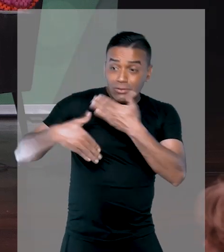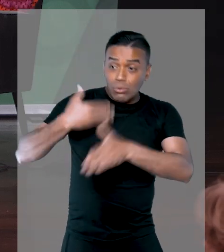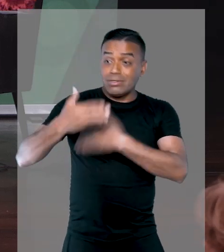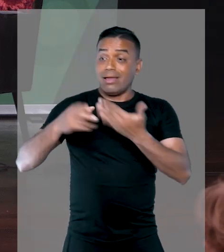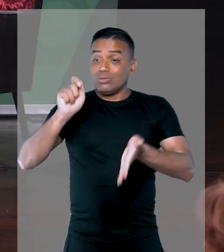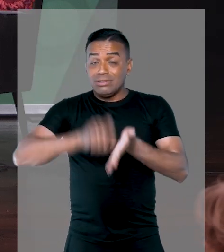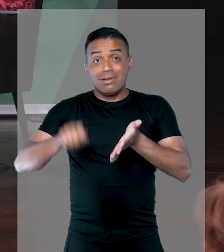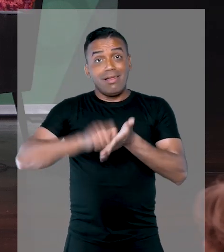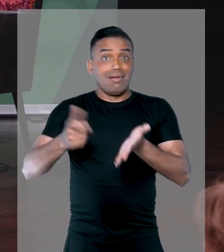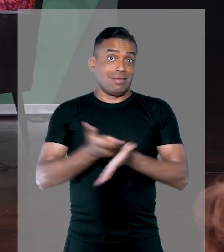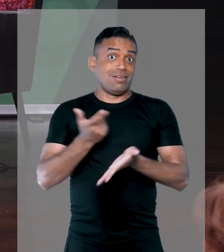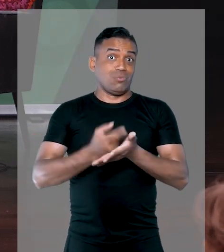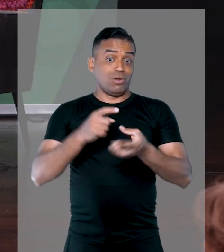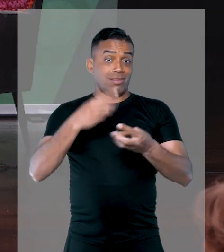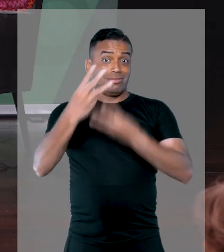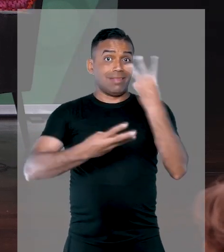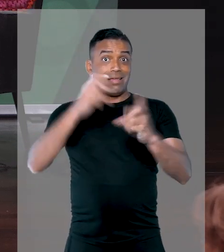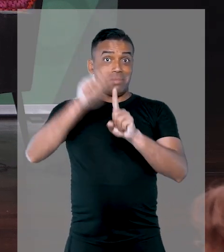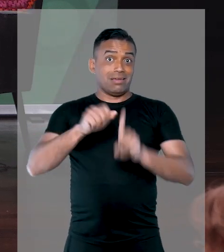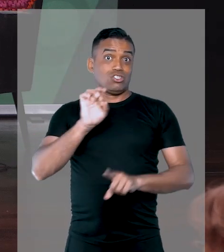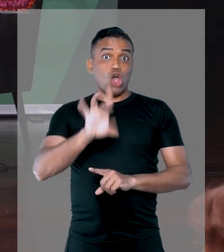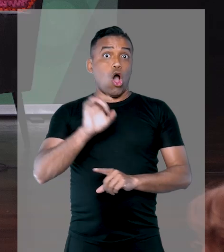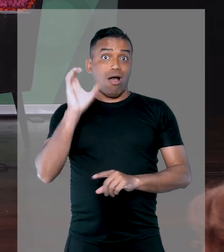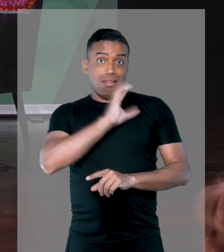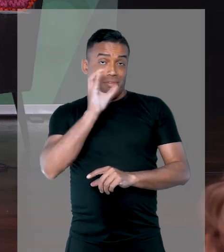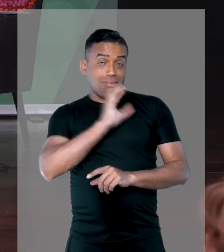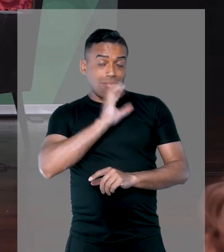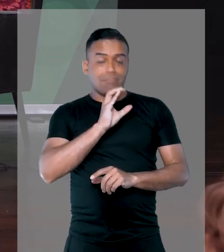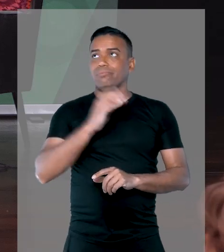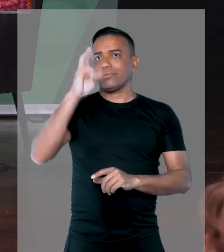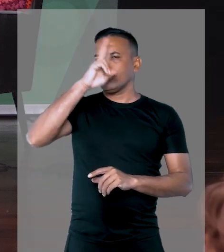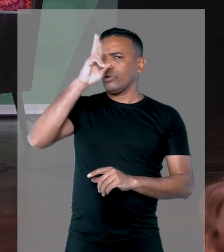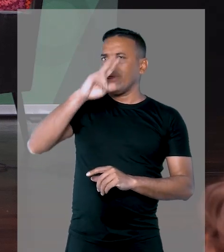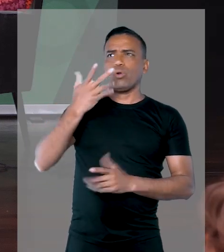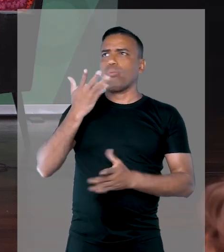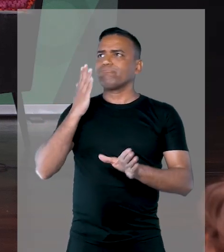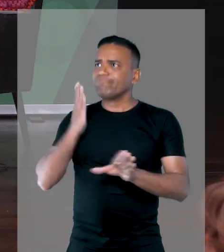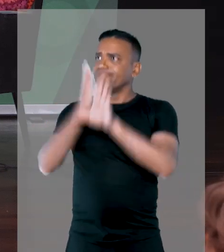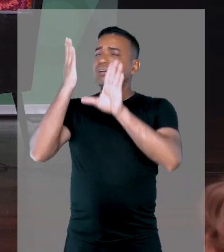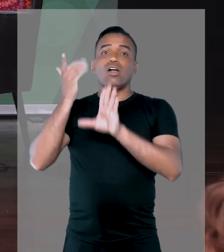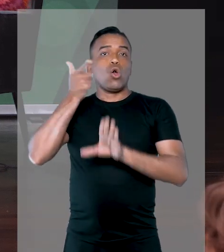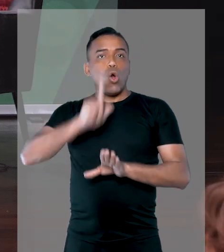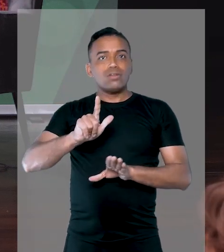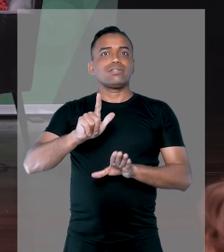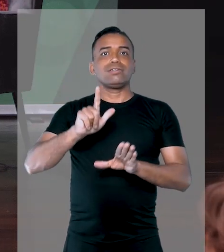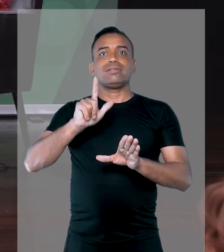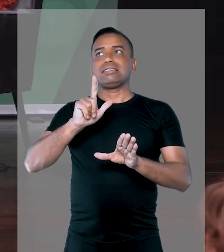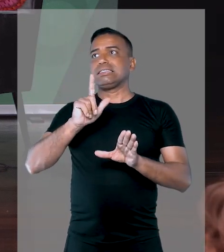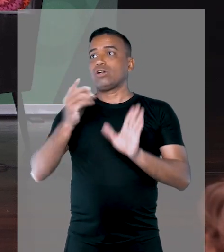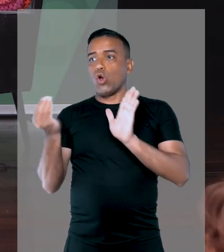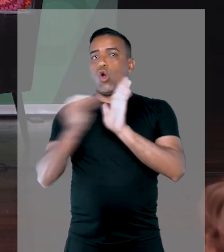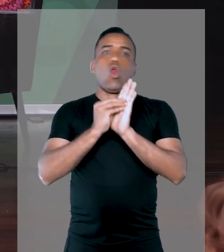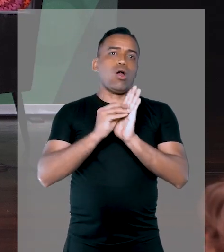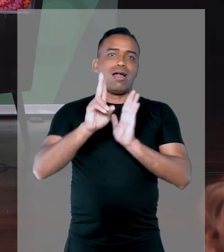livro, que foi muito corrido, eu não me lembro como eu cheguei ao processo de